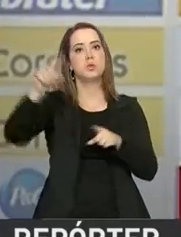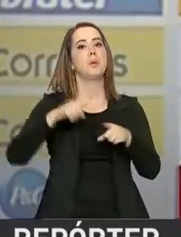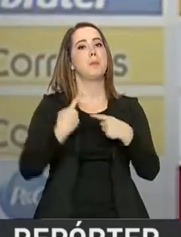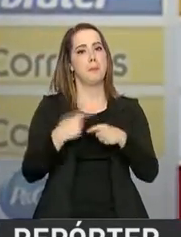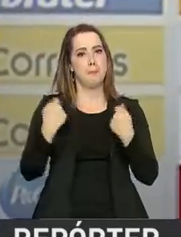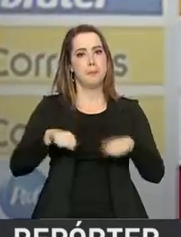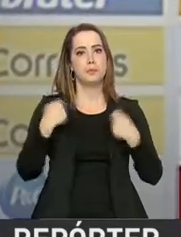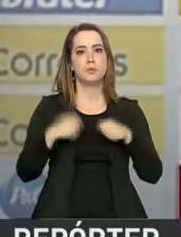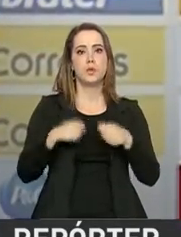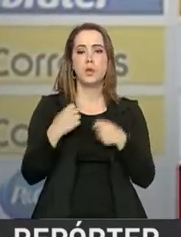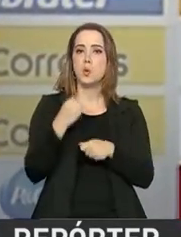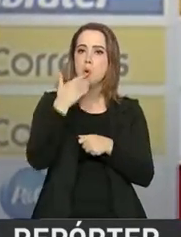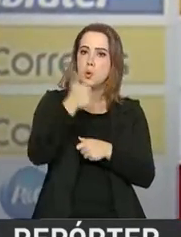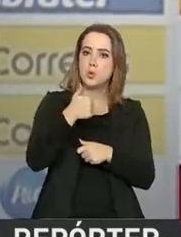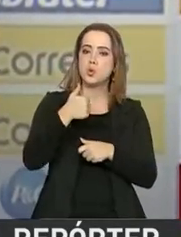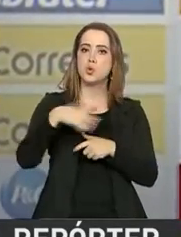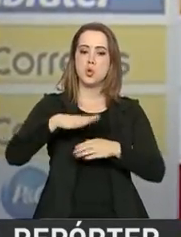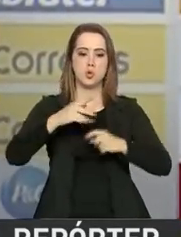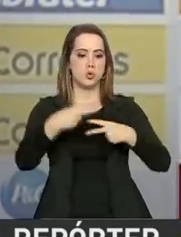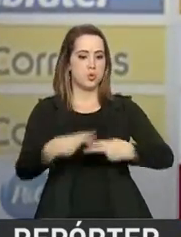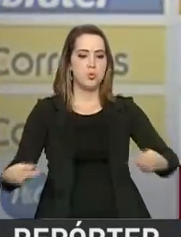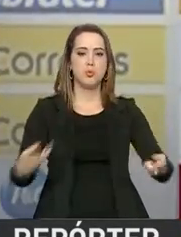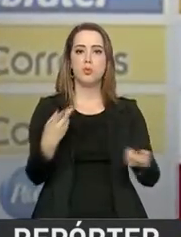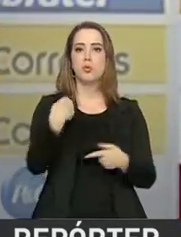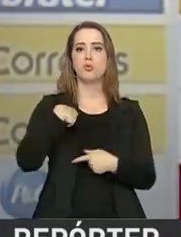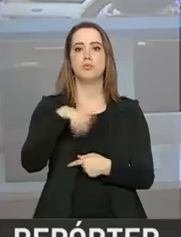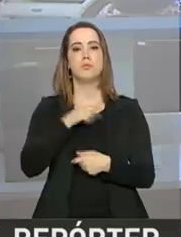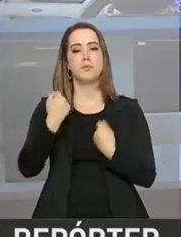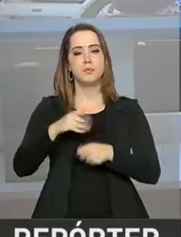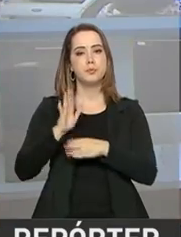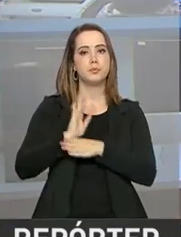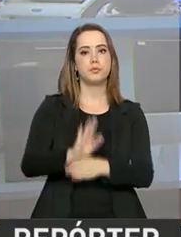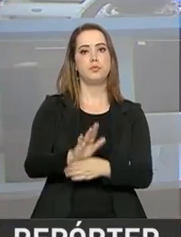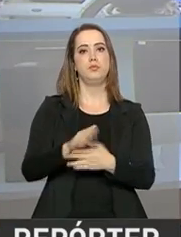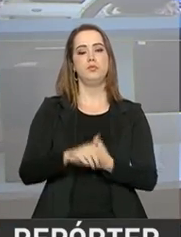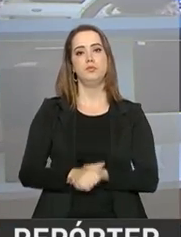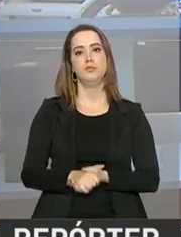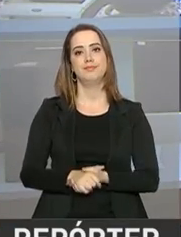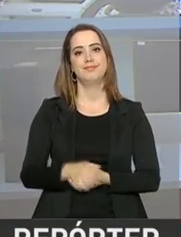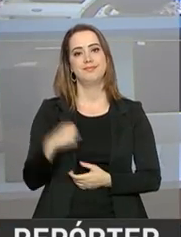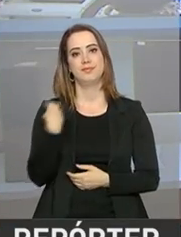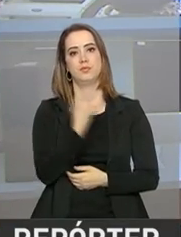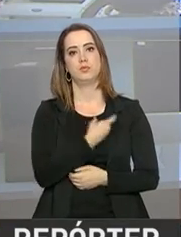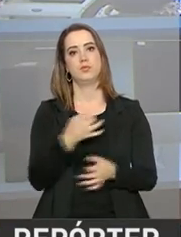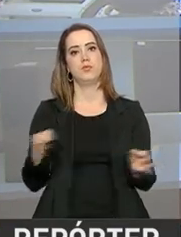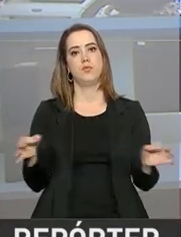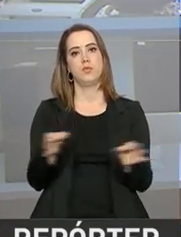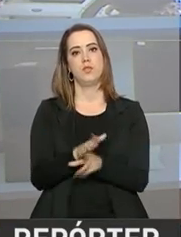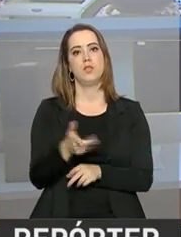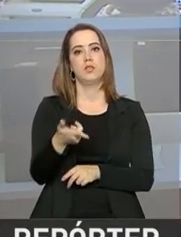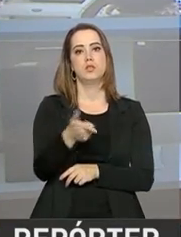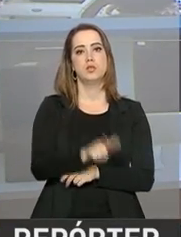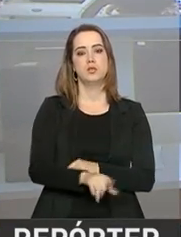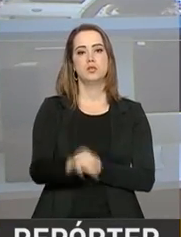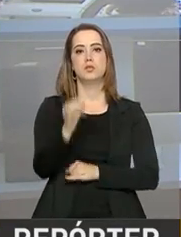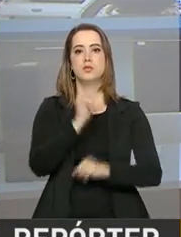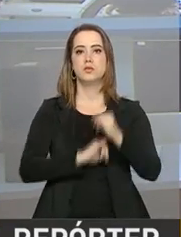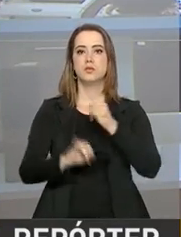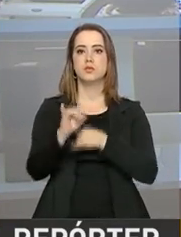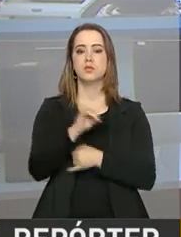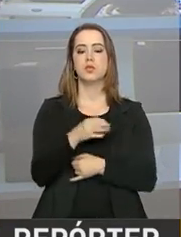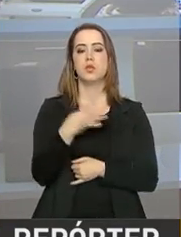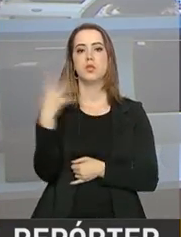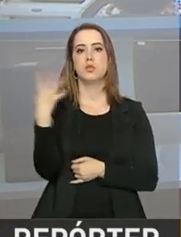materiais e sem incentivo sem apoio o atleta não chega a lugar nenhum e nós ficamos por aqui voltamos a qualquer momento com outras